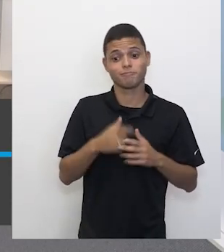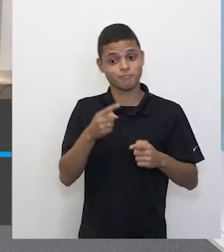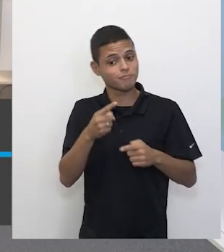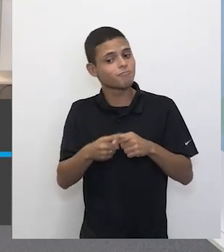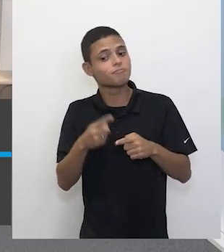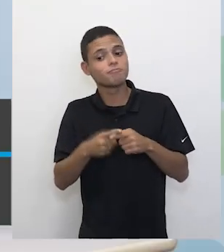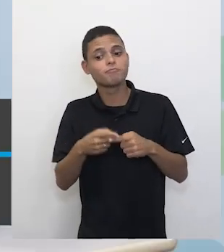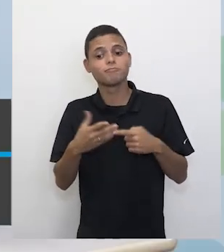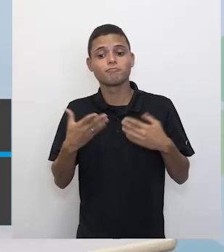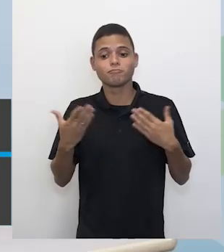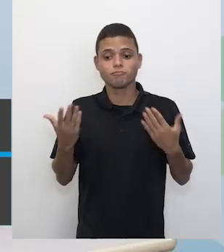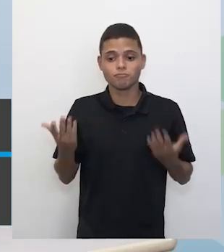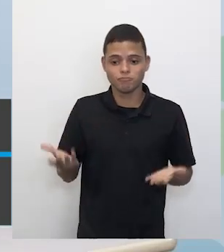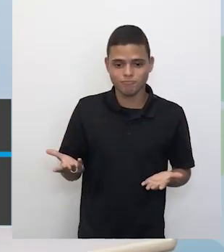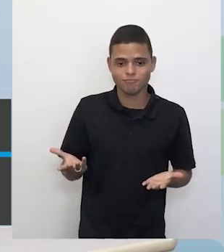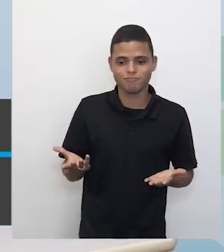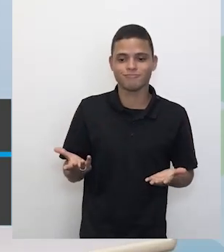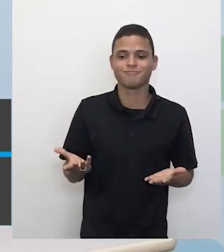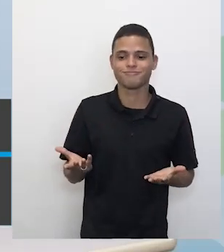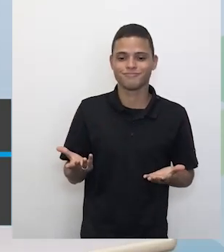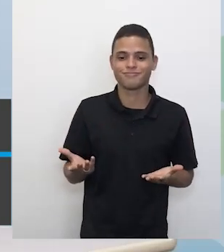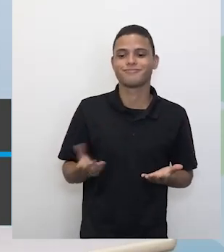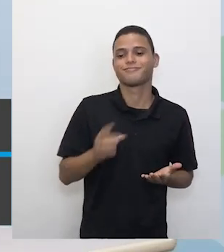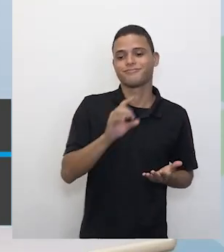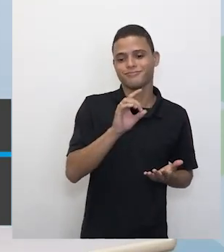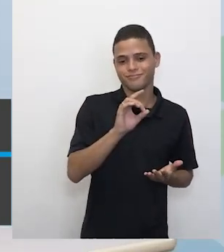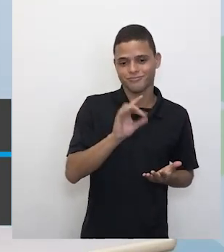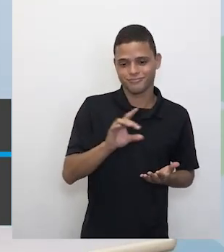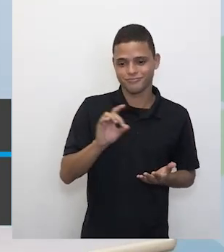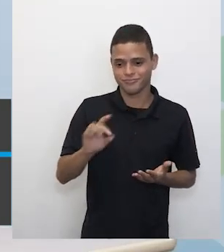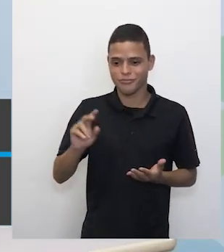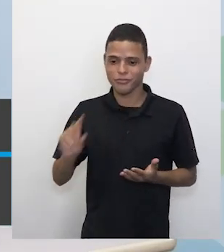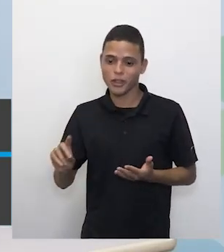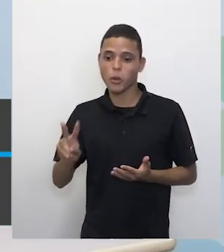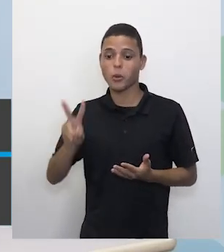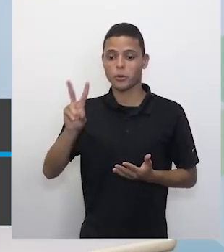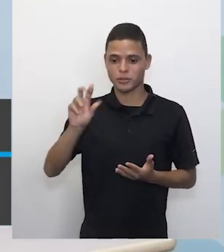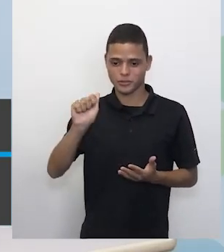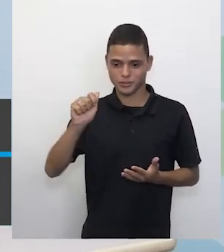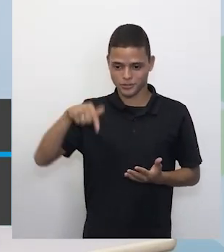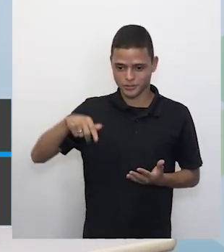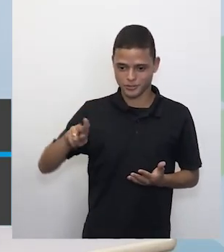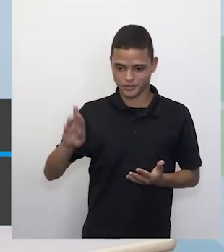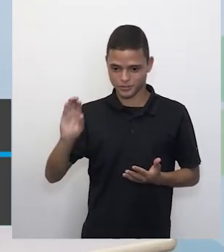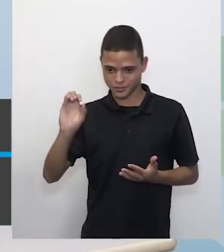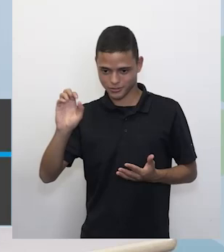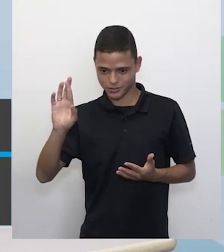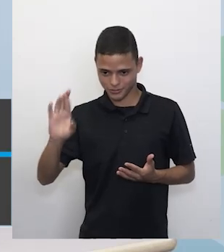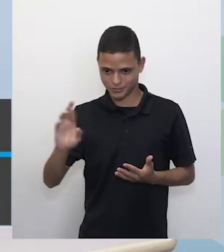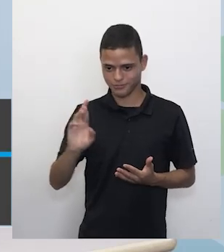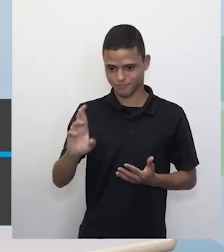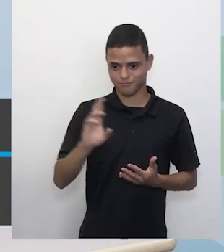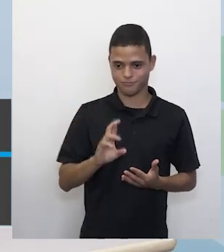parte linda da aula para o professor Wagner. Segura a bola aí, professor. Muito